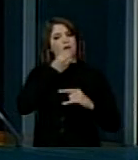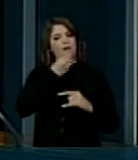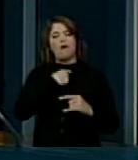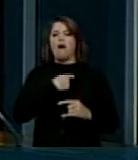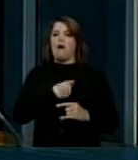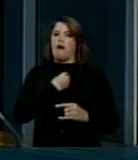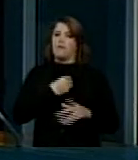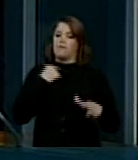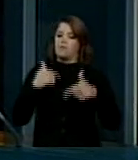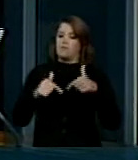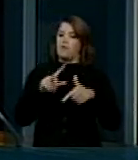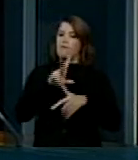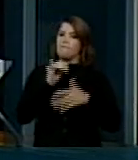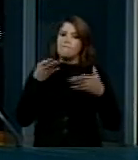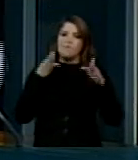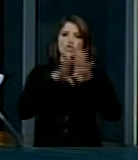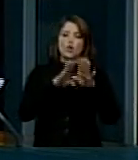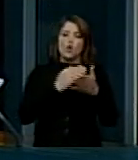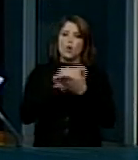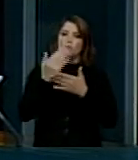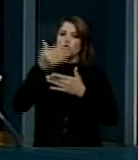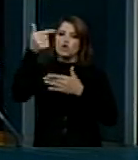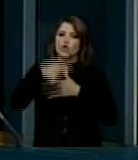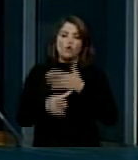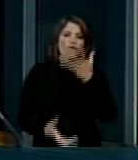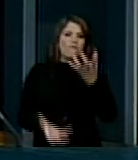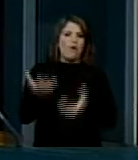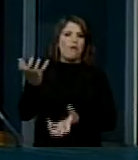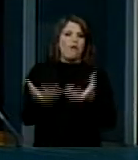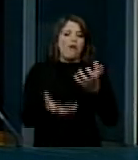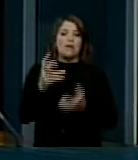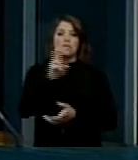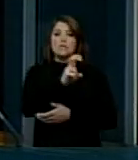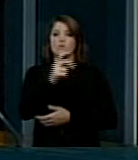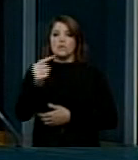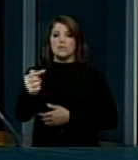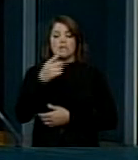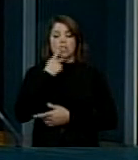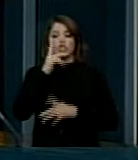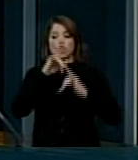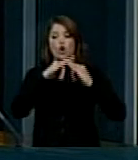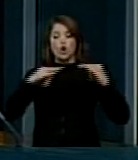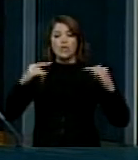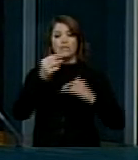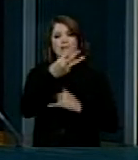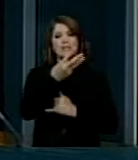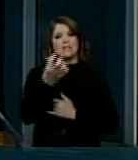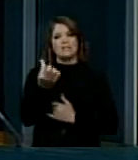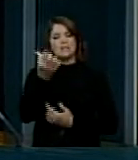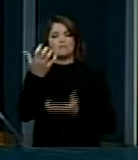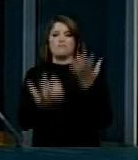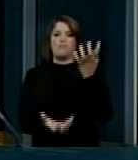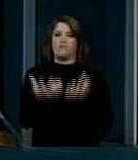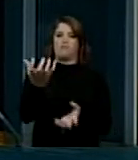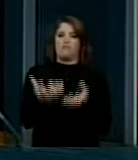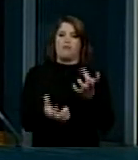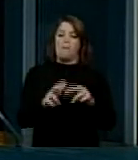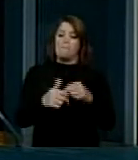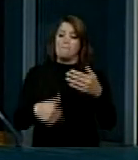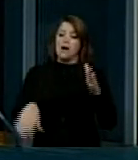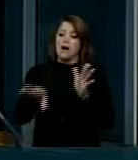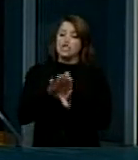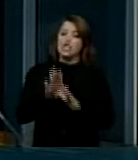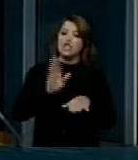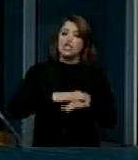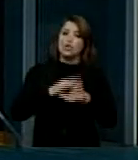estavam fechados, e começaram nova onda de incêndio. Dos 57 alojamentos, 36 foram queimados. Mas ao chegarem